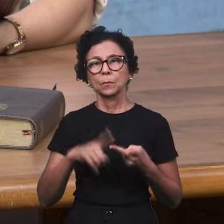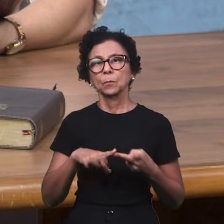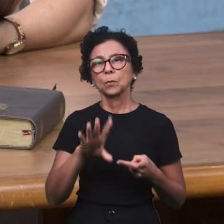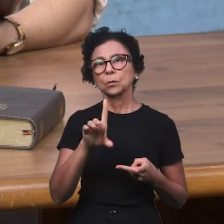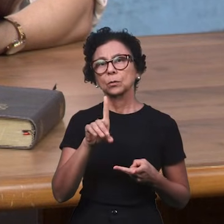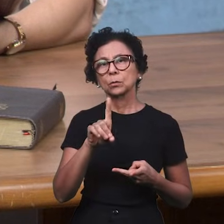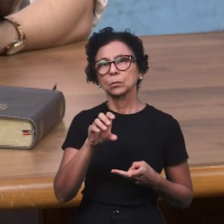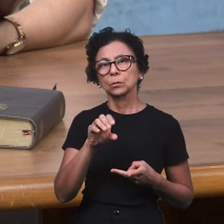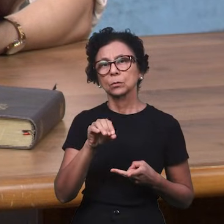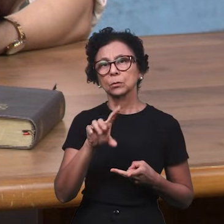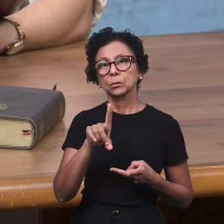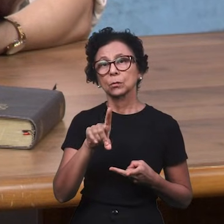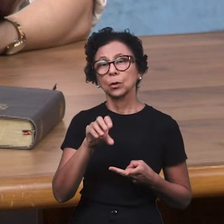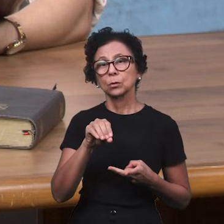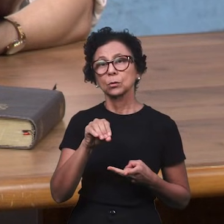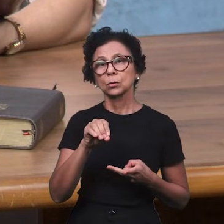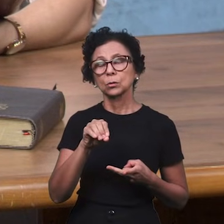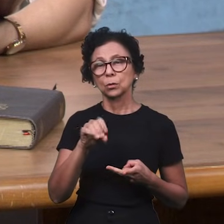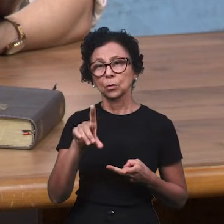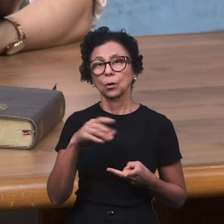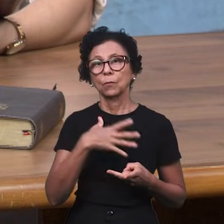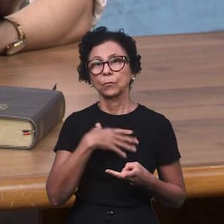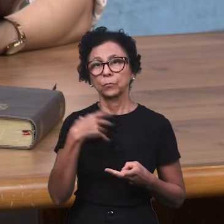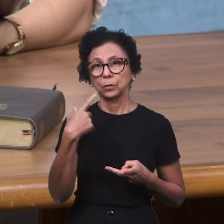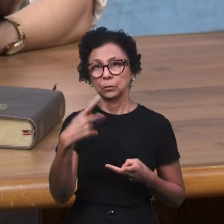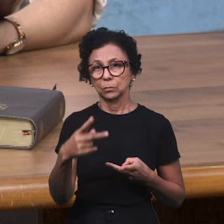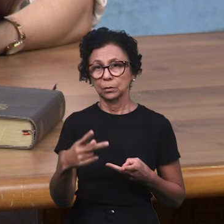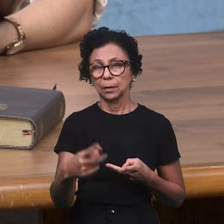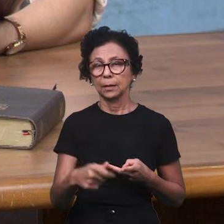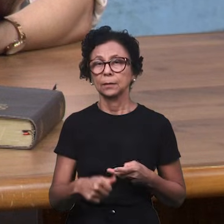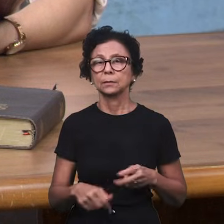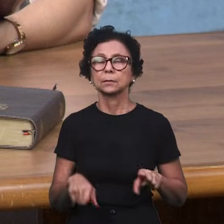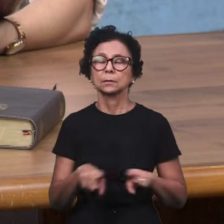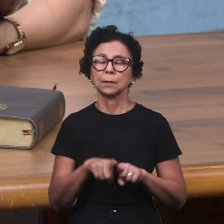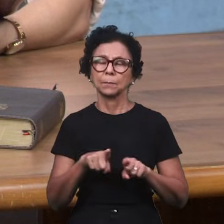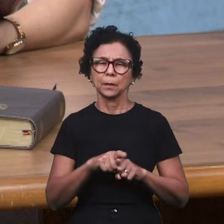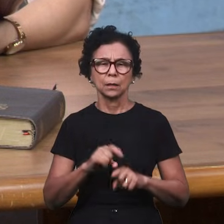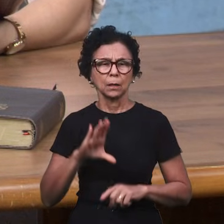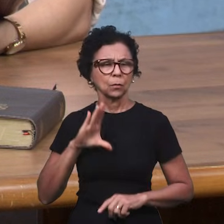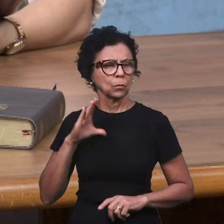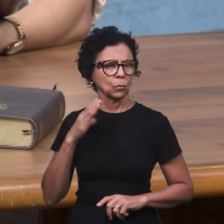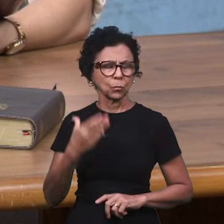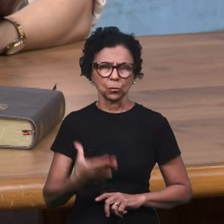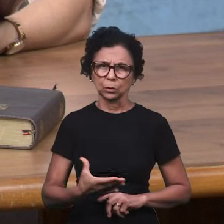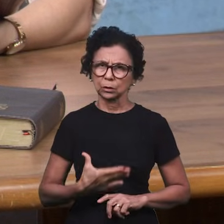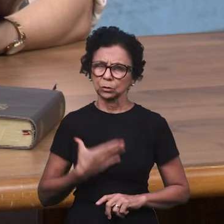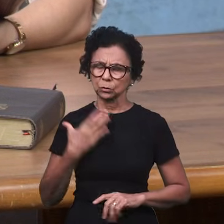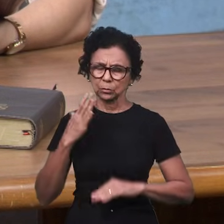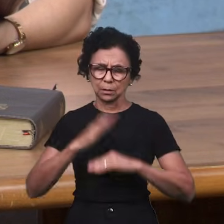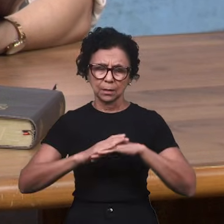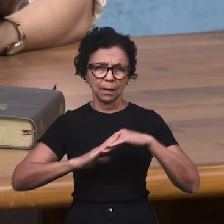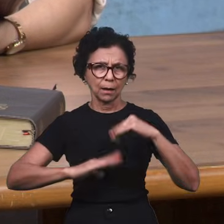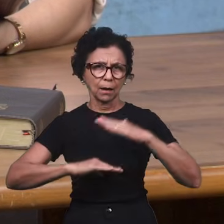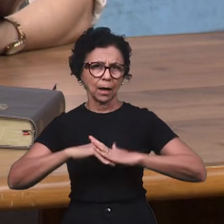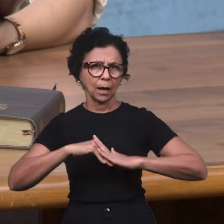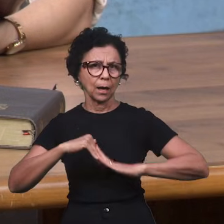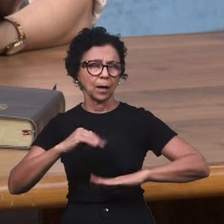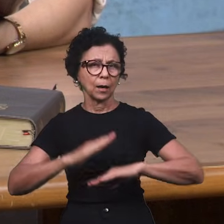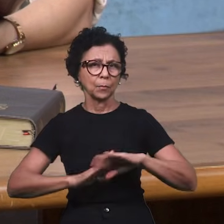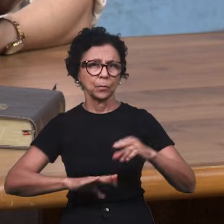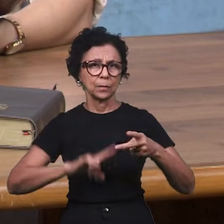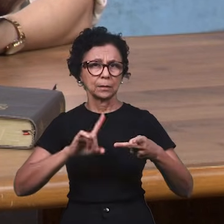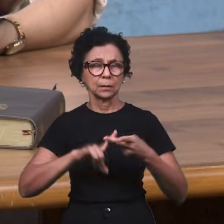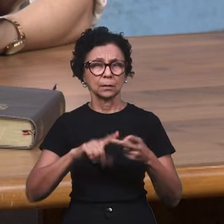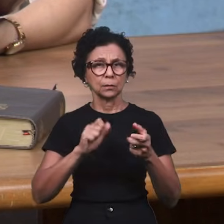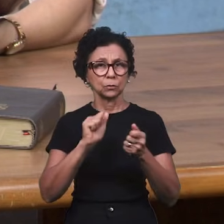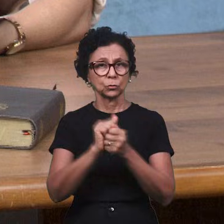Este estava entre os 3 varões. Este esteve com Davi em Pas-damim,